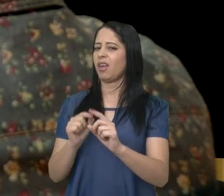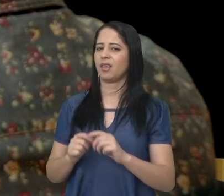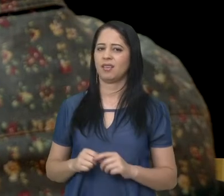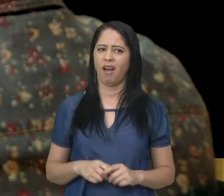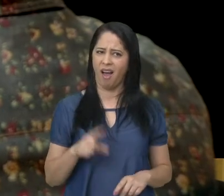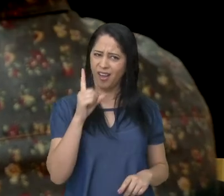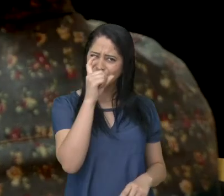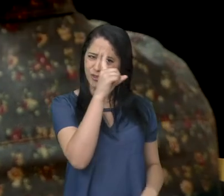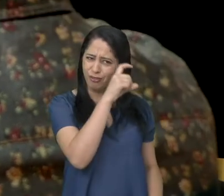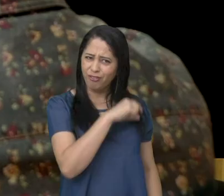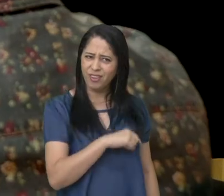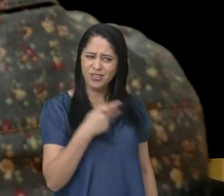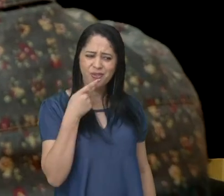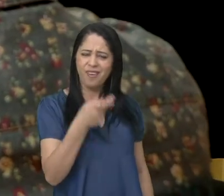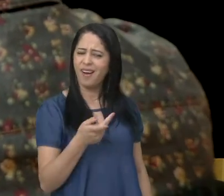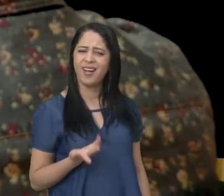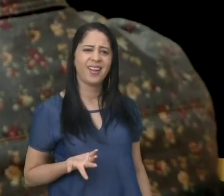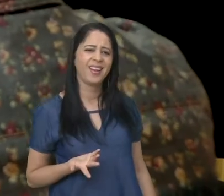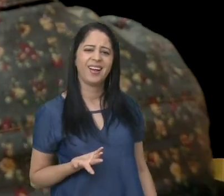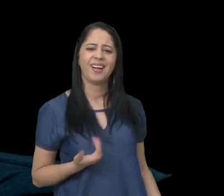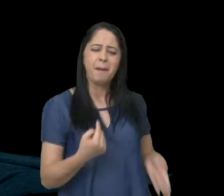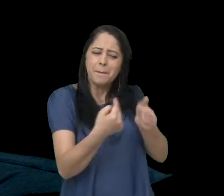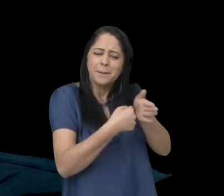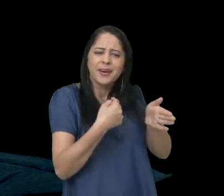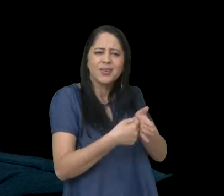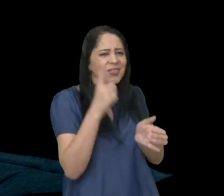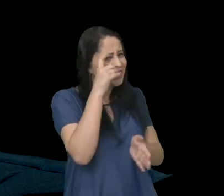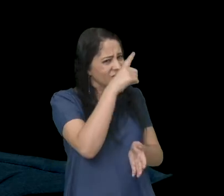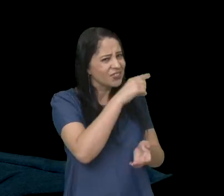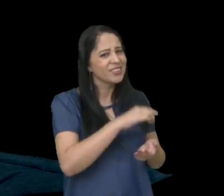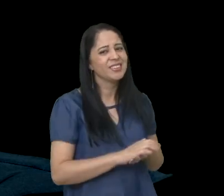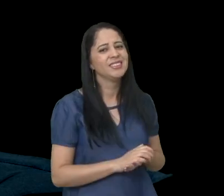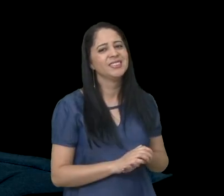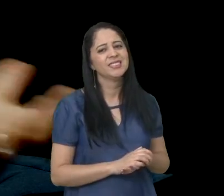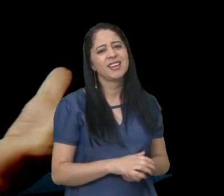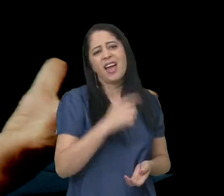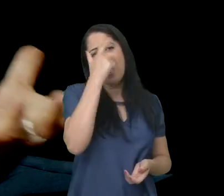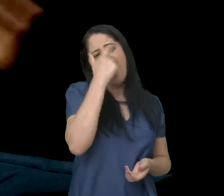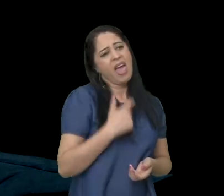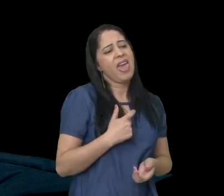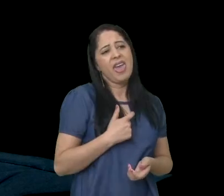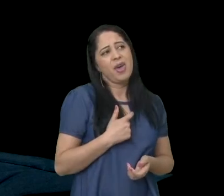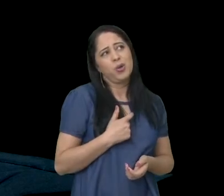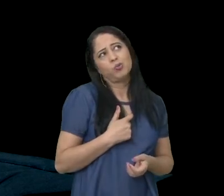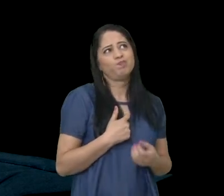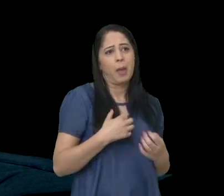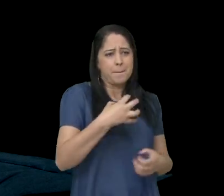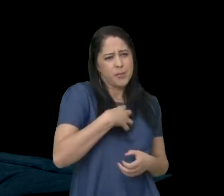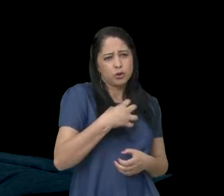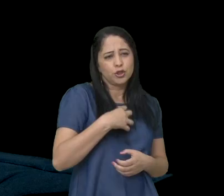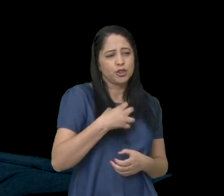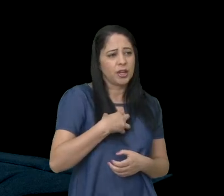É difícil você fazer essa pergunta. Eu sou uma mulher inquieta, uma